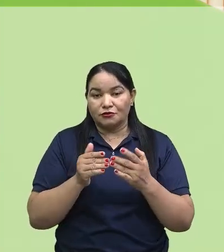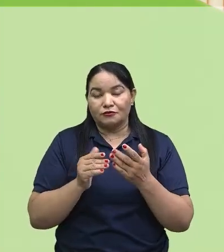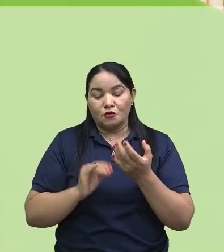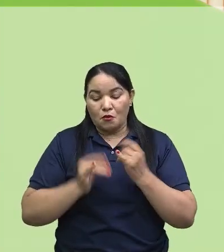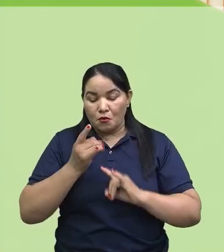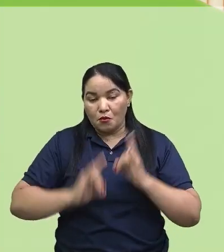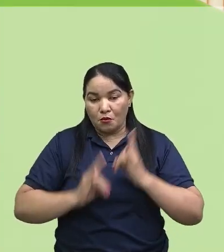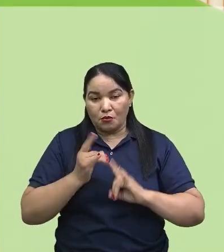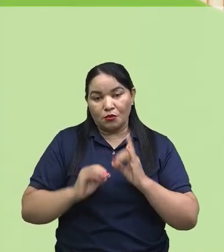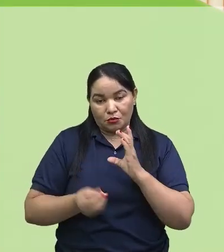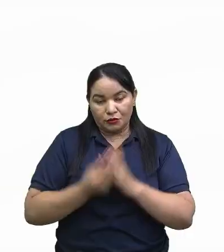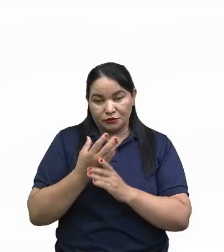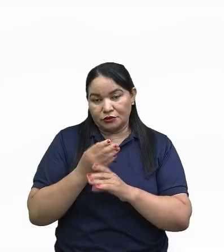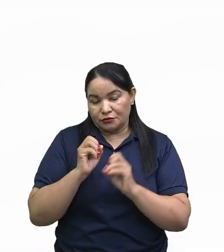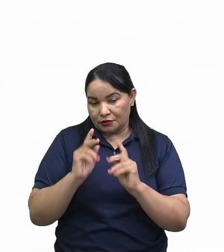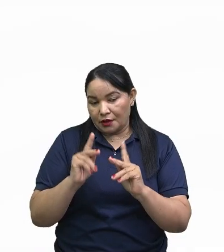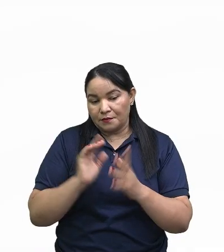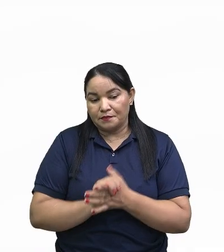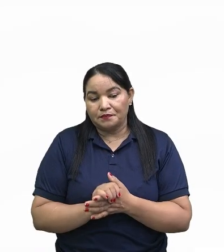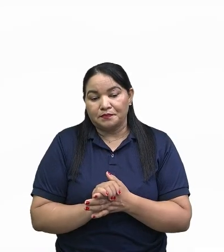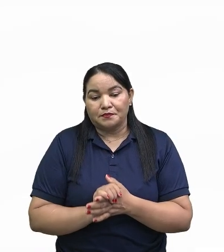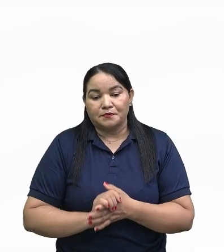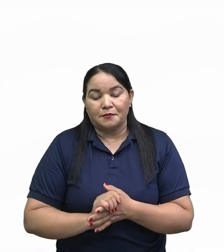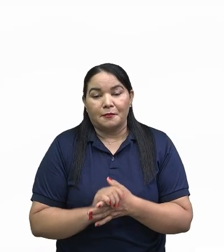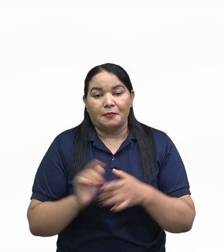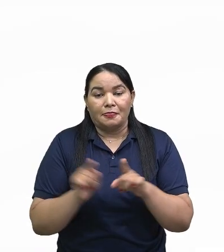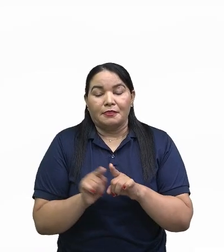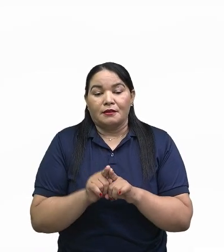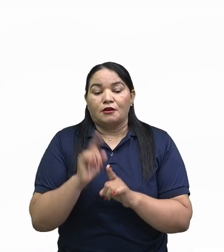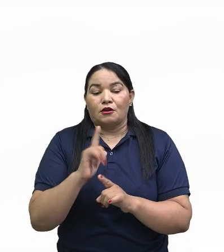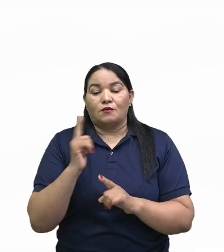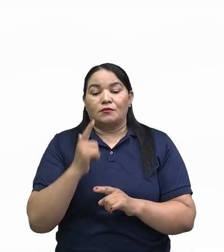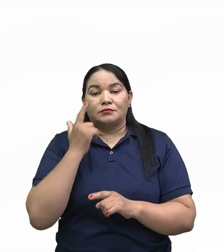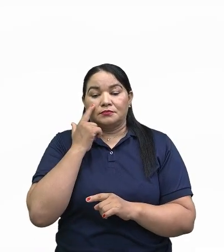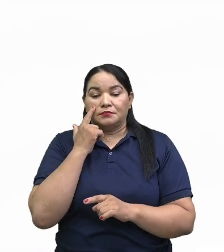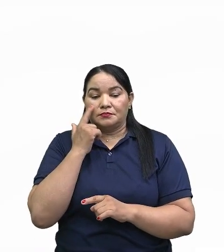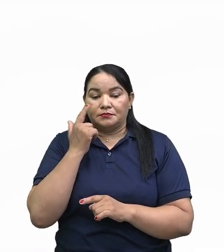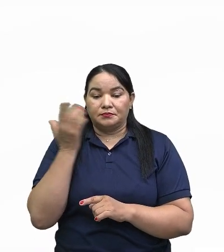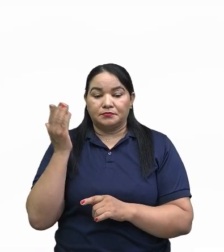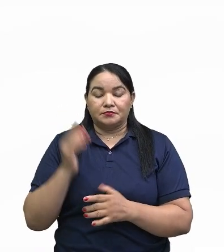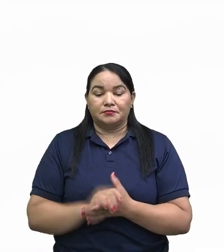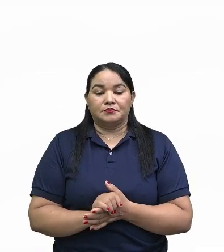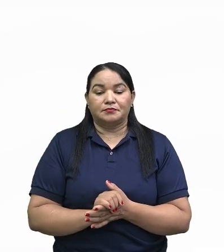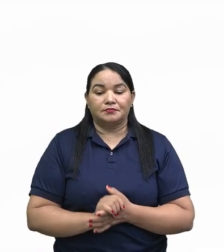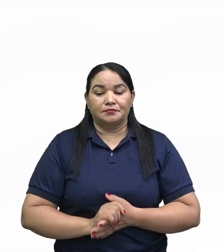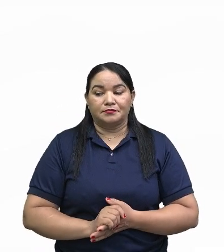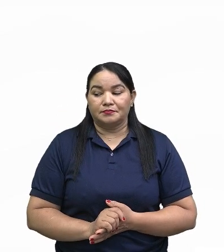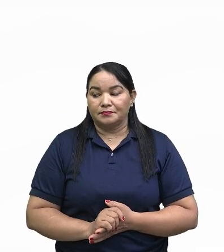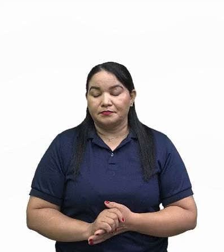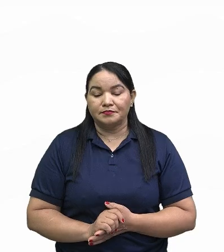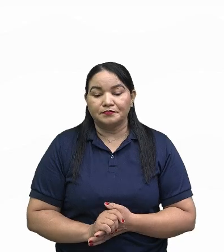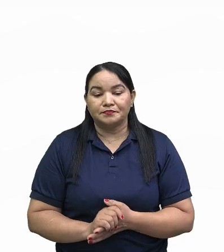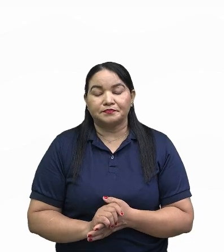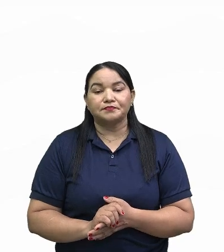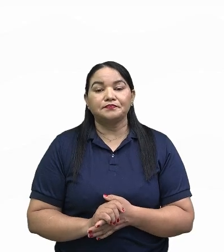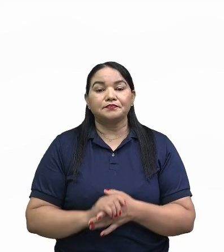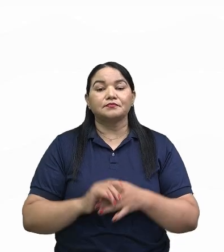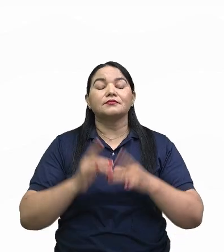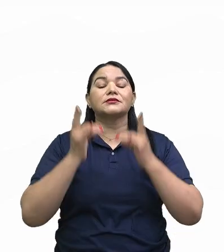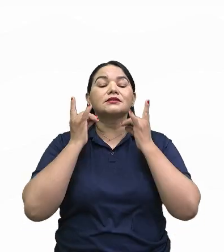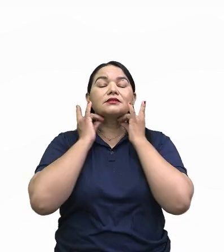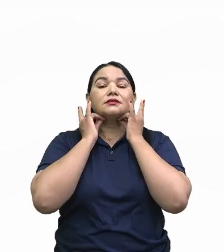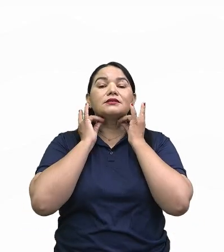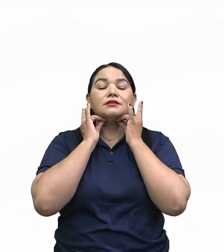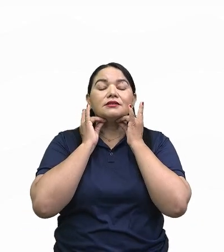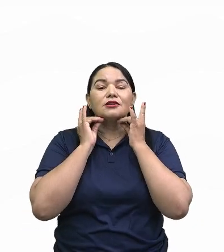glândula. E aí, a gente vai continuar observando agora a tireoide, né, localizada no pescoço.